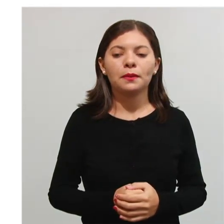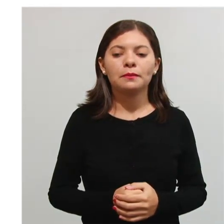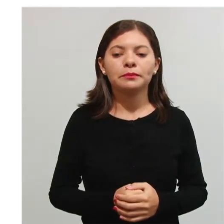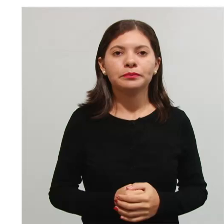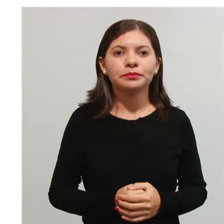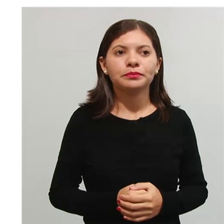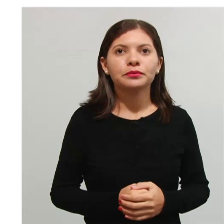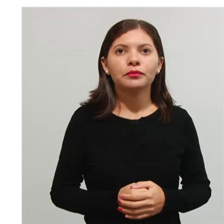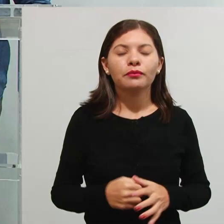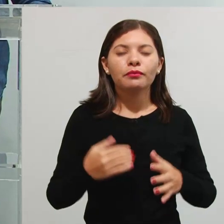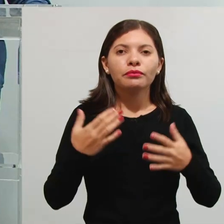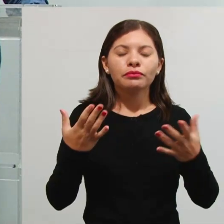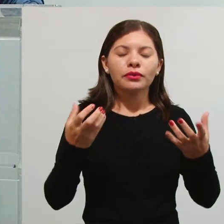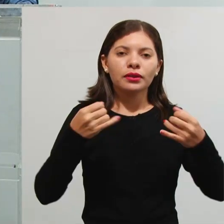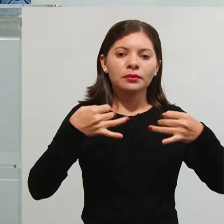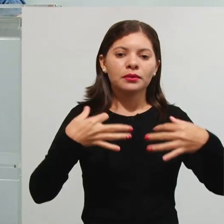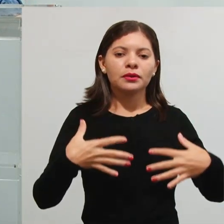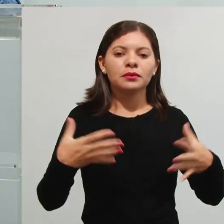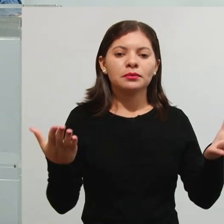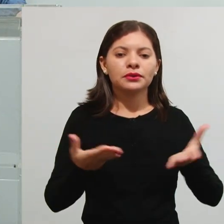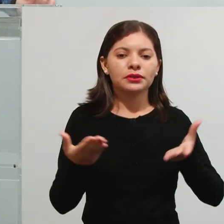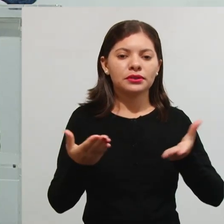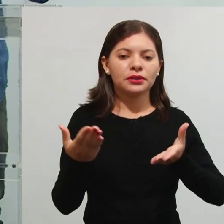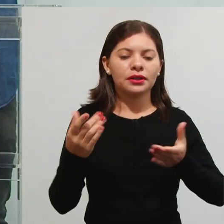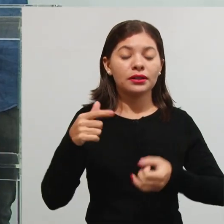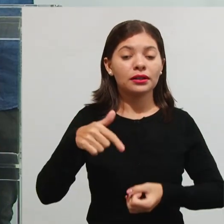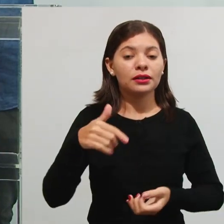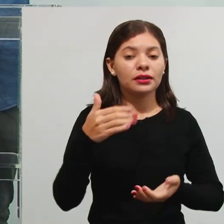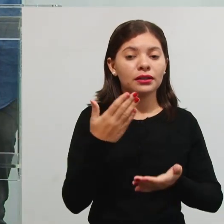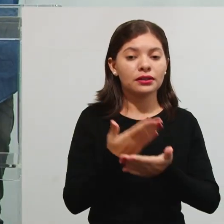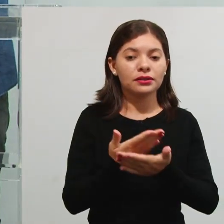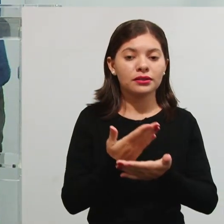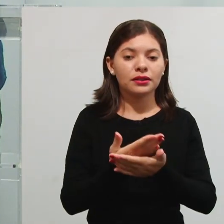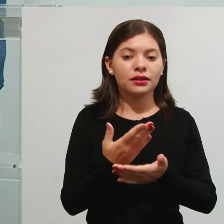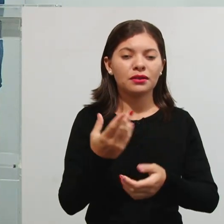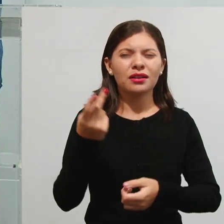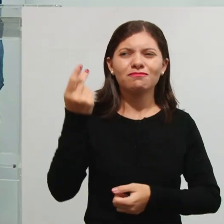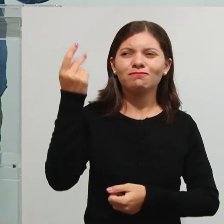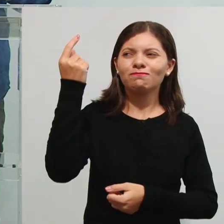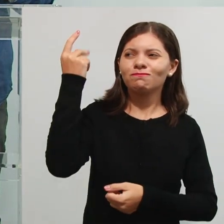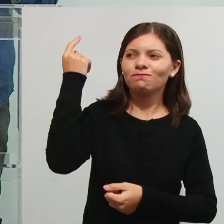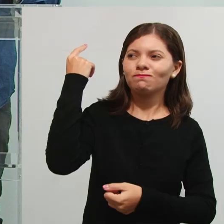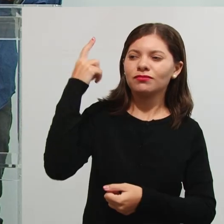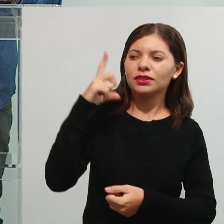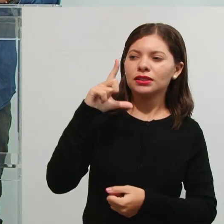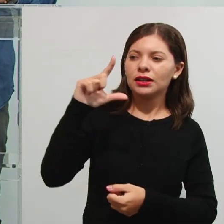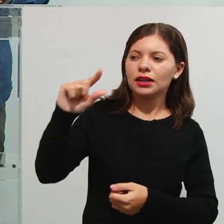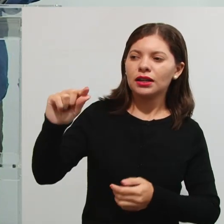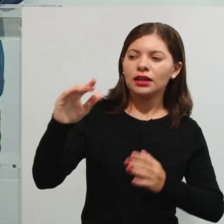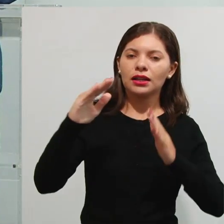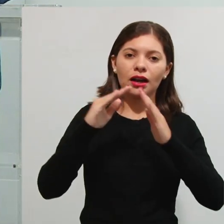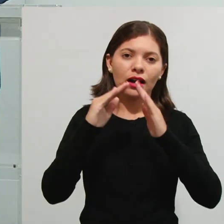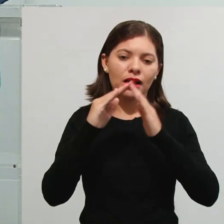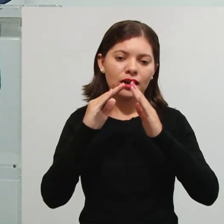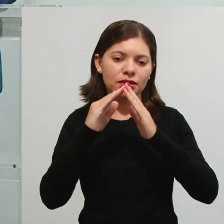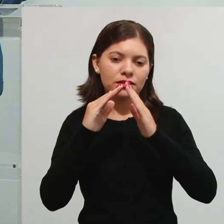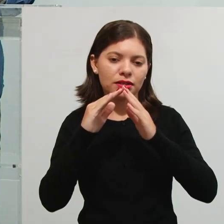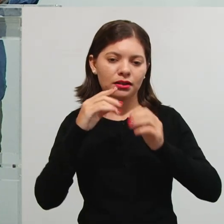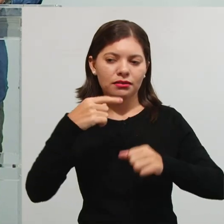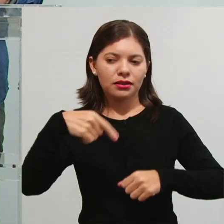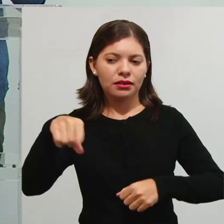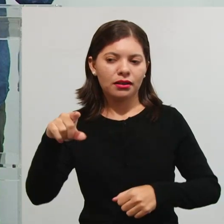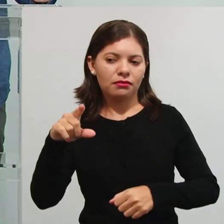virtuais. Então, como nós falamos aí durante essa aula, né, antigamente você saía da sua casa e ia a um estabelecimento